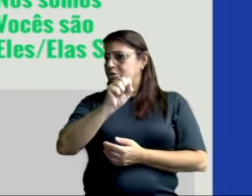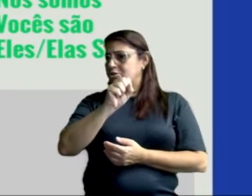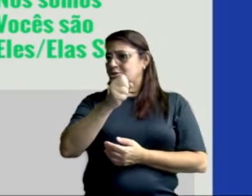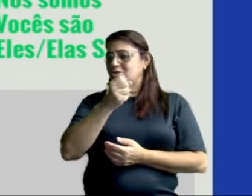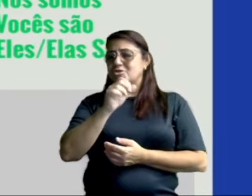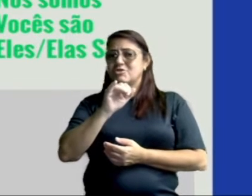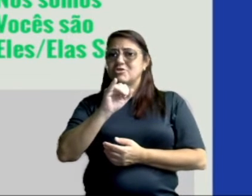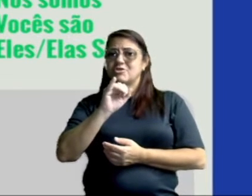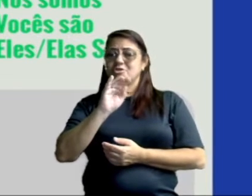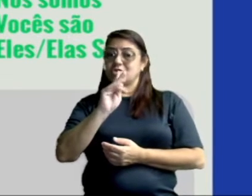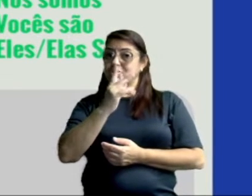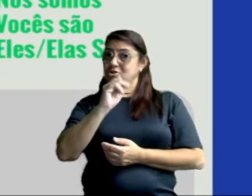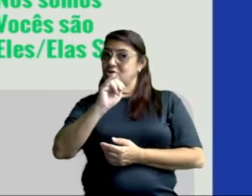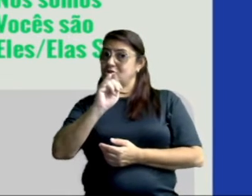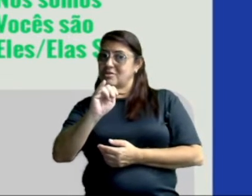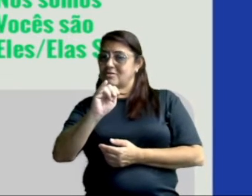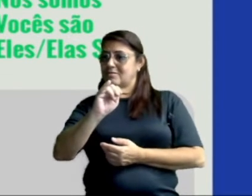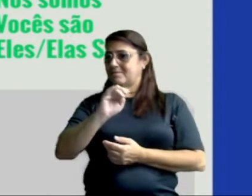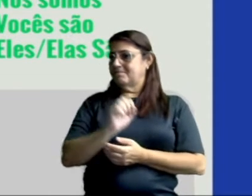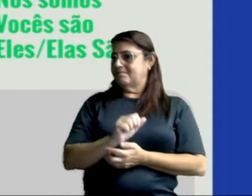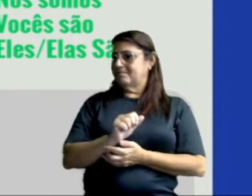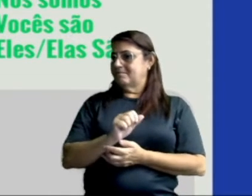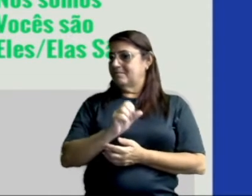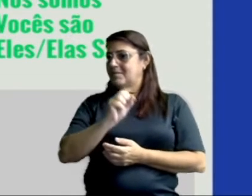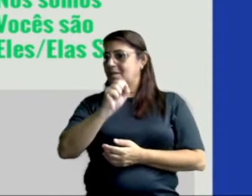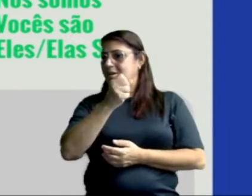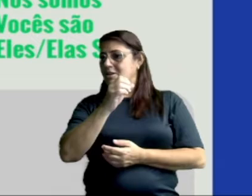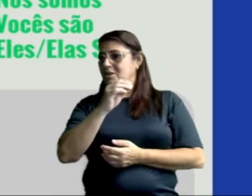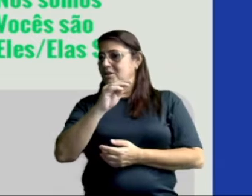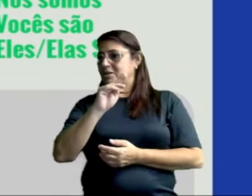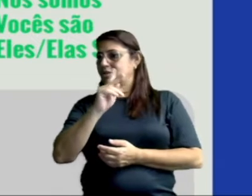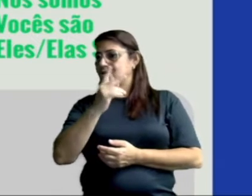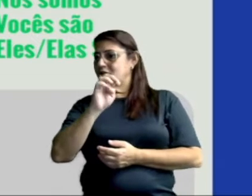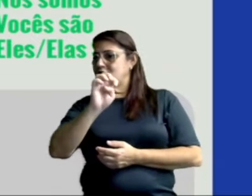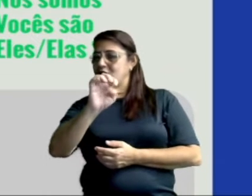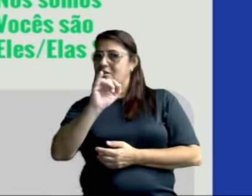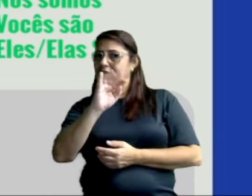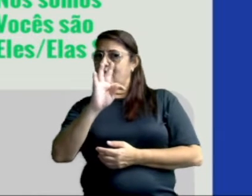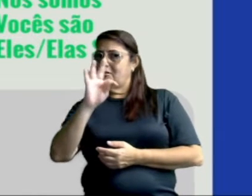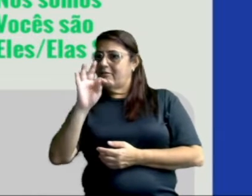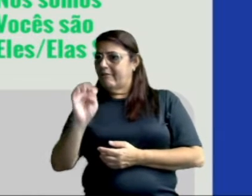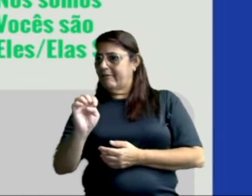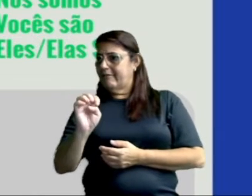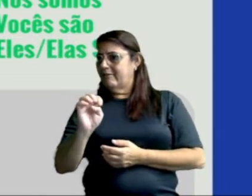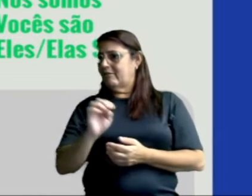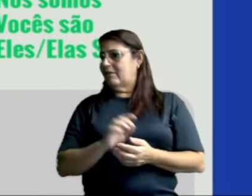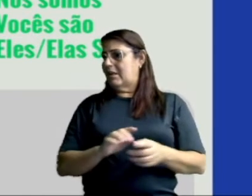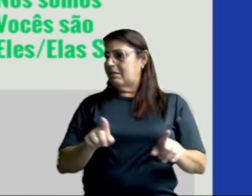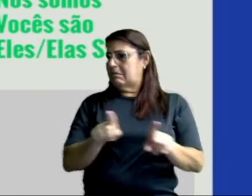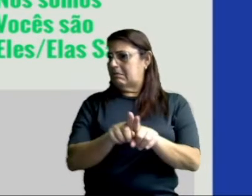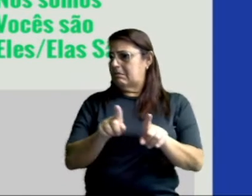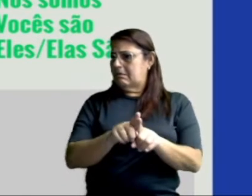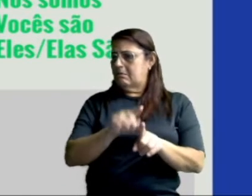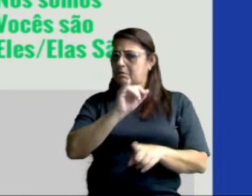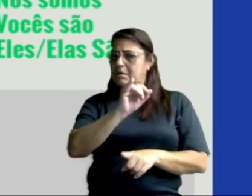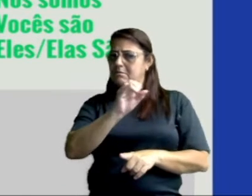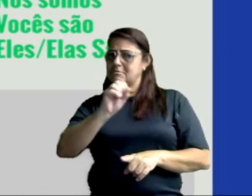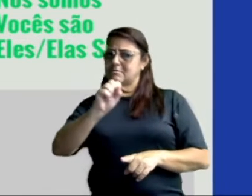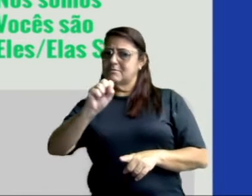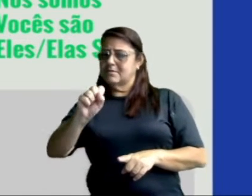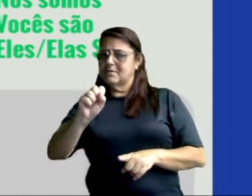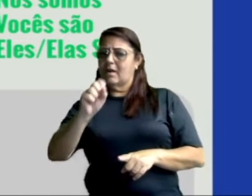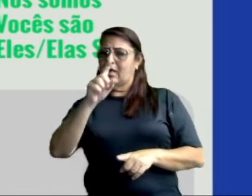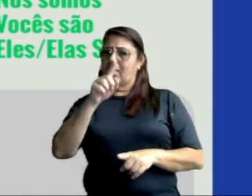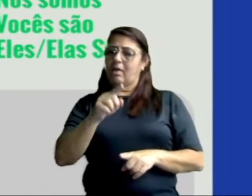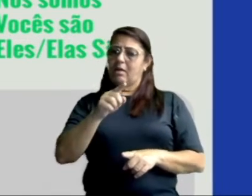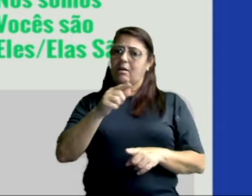a forma is. Então, eu posso falar para ele é ou ele está, he is. Posso falar para